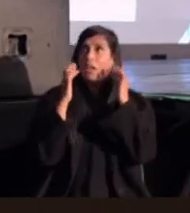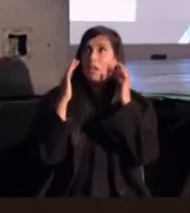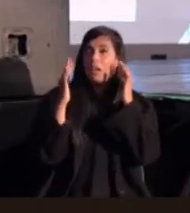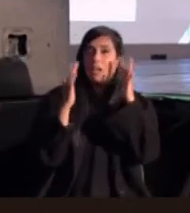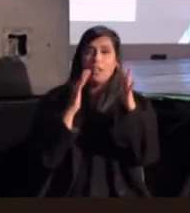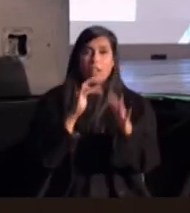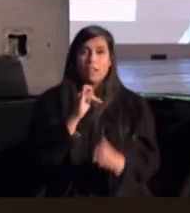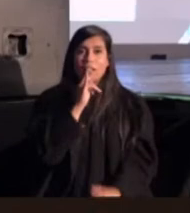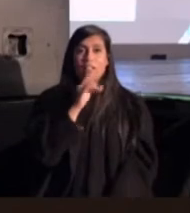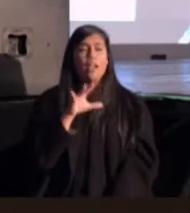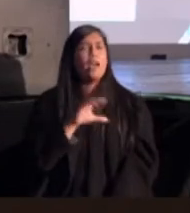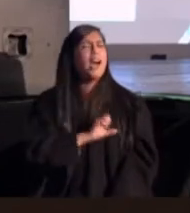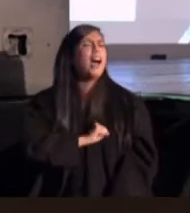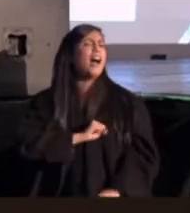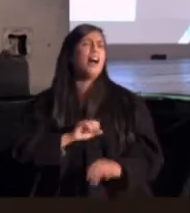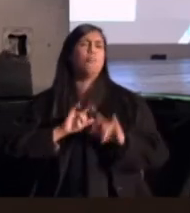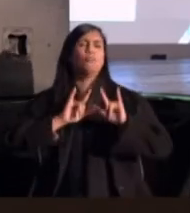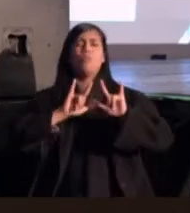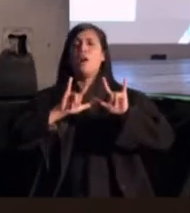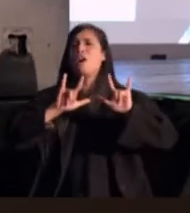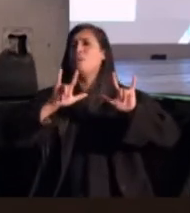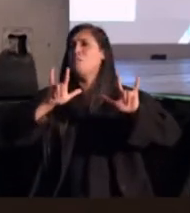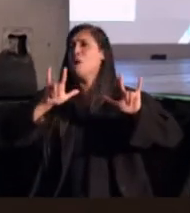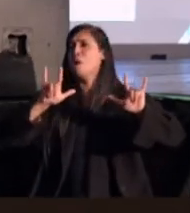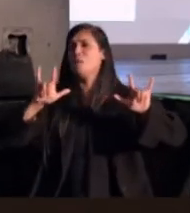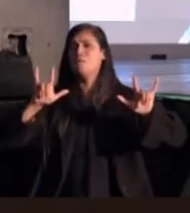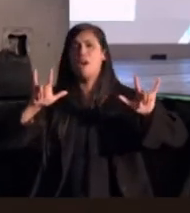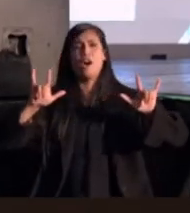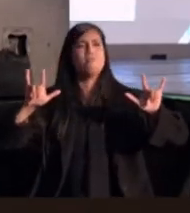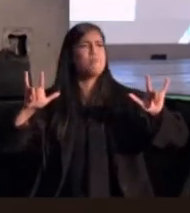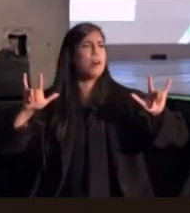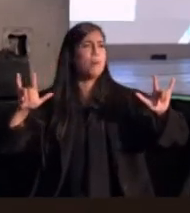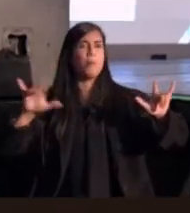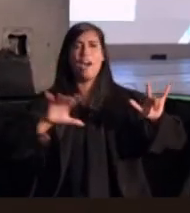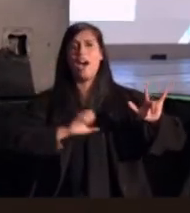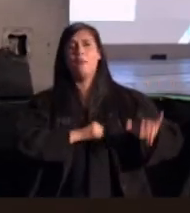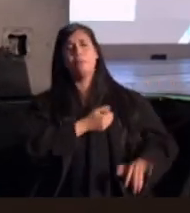como amar todo mundo, como amar assim como amar o